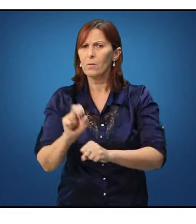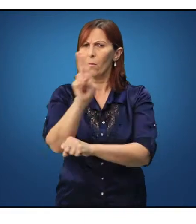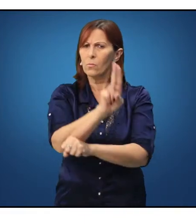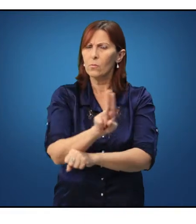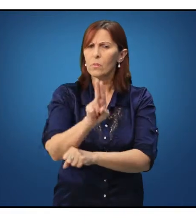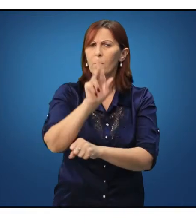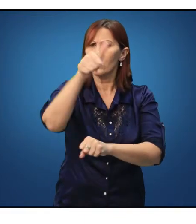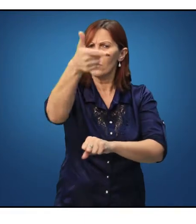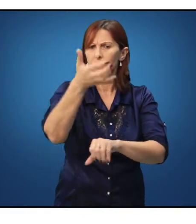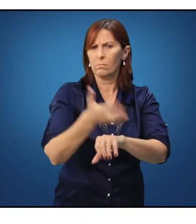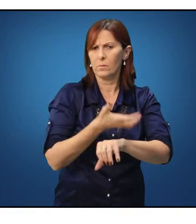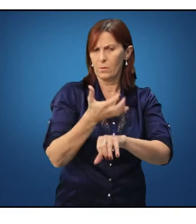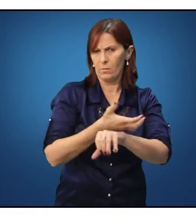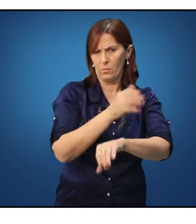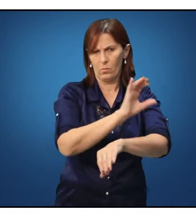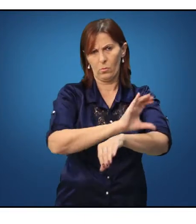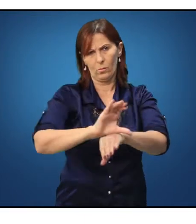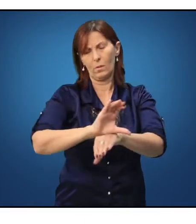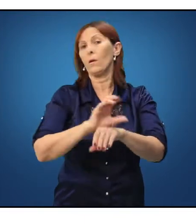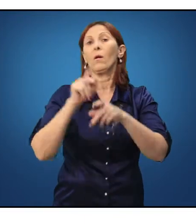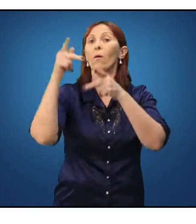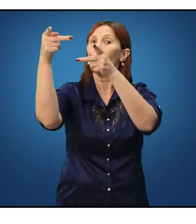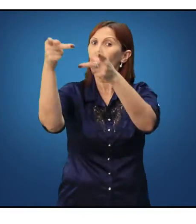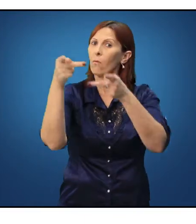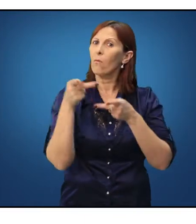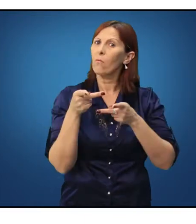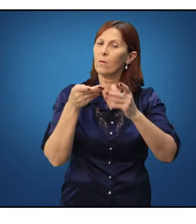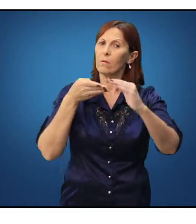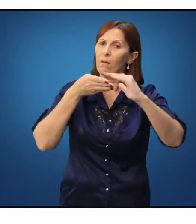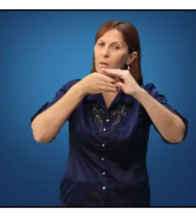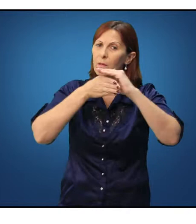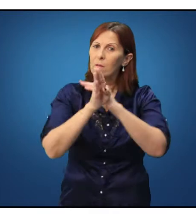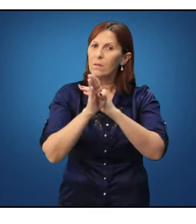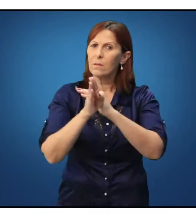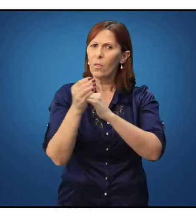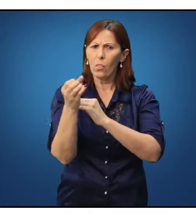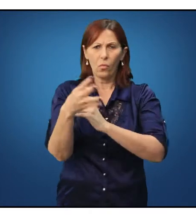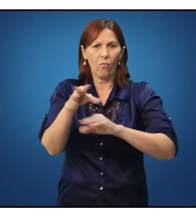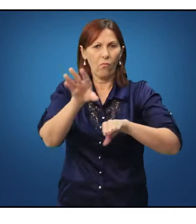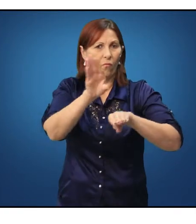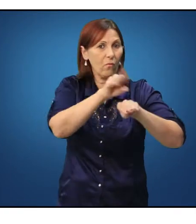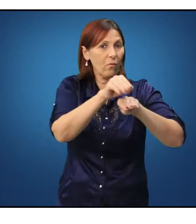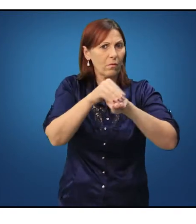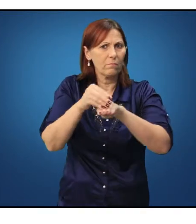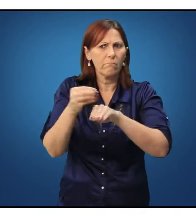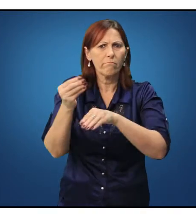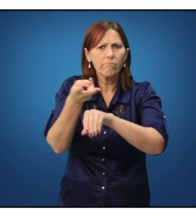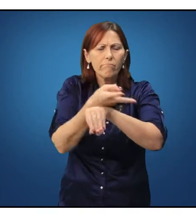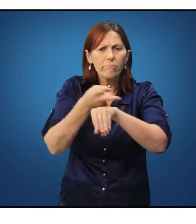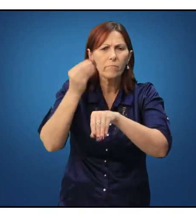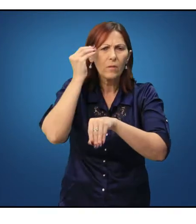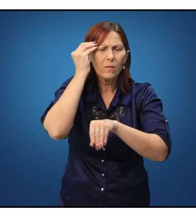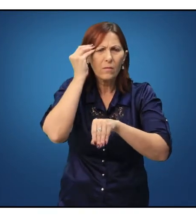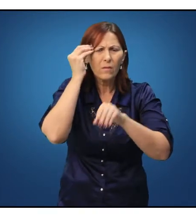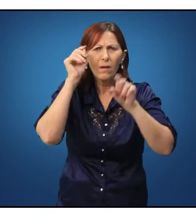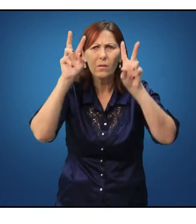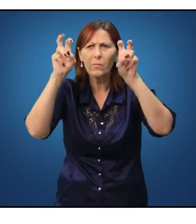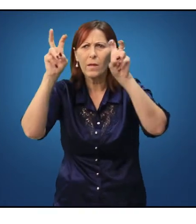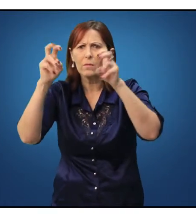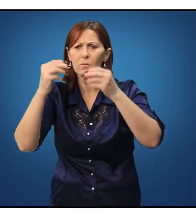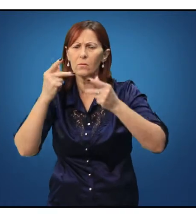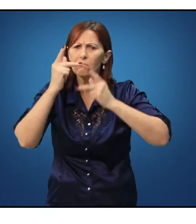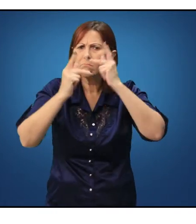para as outras disciplinas no curso. Convido vocês a entrarem então nesse novo conhecimento que busca refletir diferentes aspectos